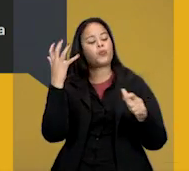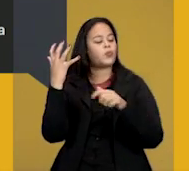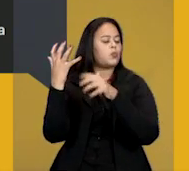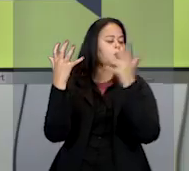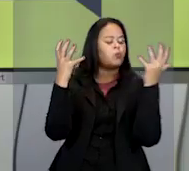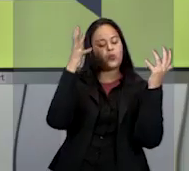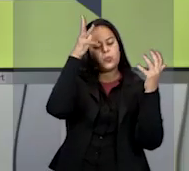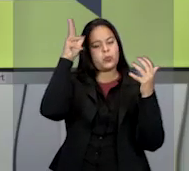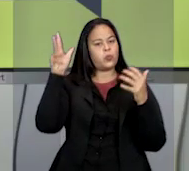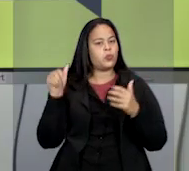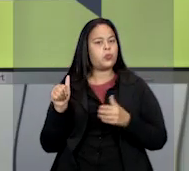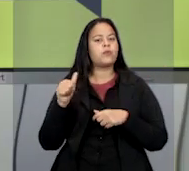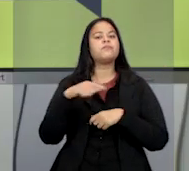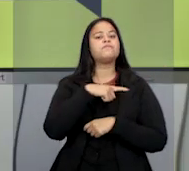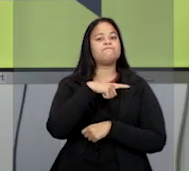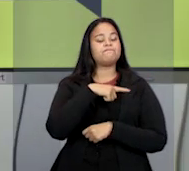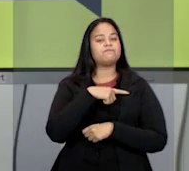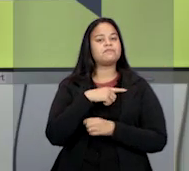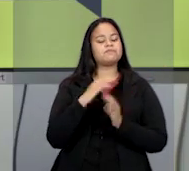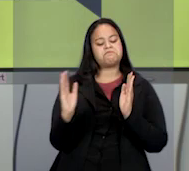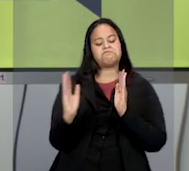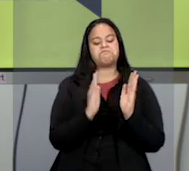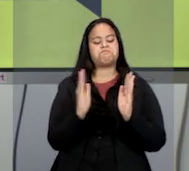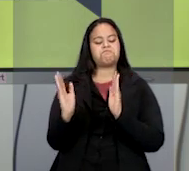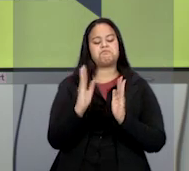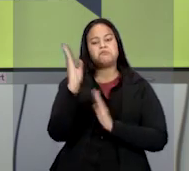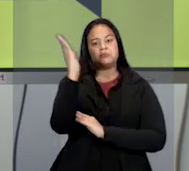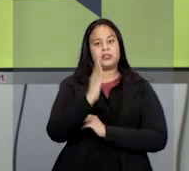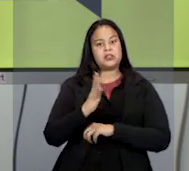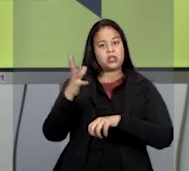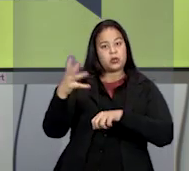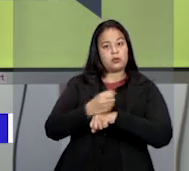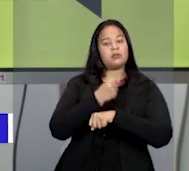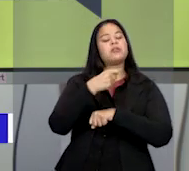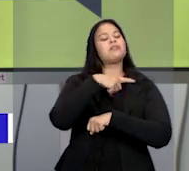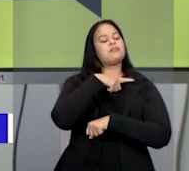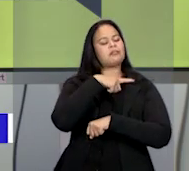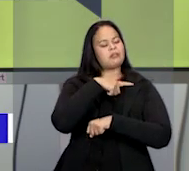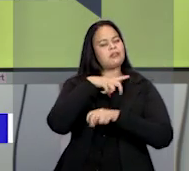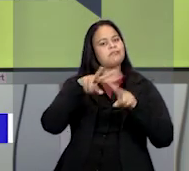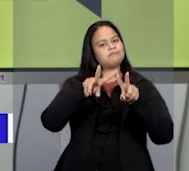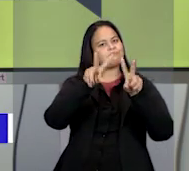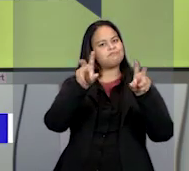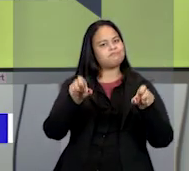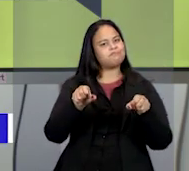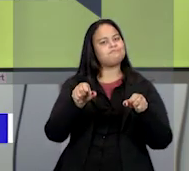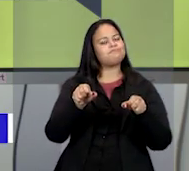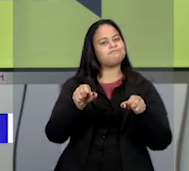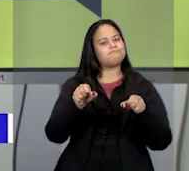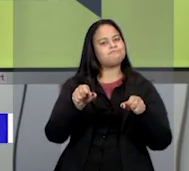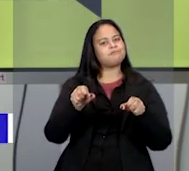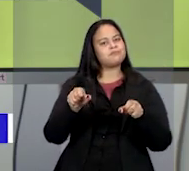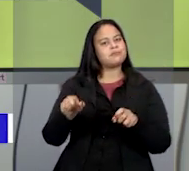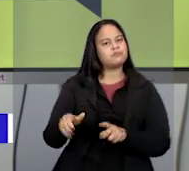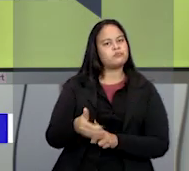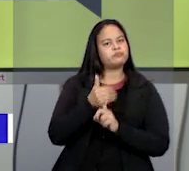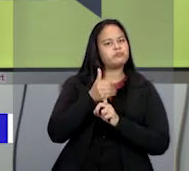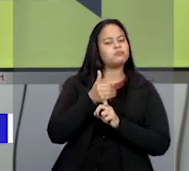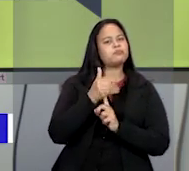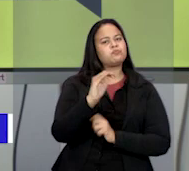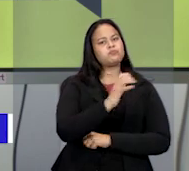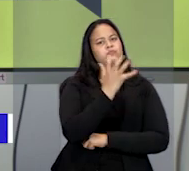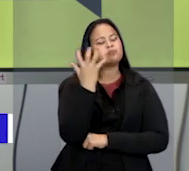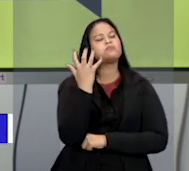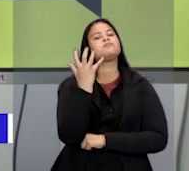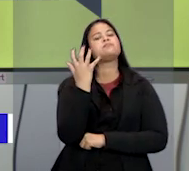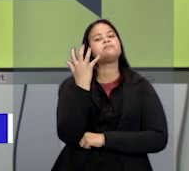amazônica. Então, lá desde o período brasileiro, colonial, a gente já tem a ocupação desse espaço. Então, você tem